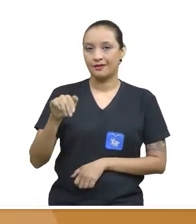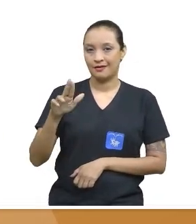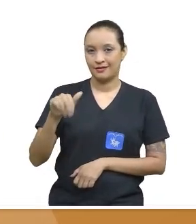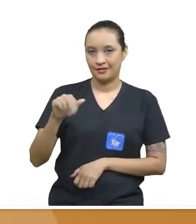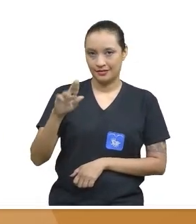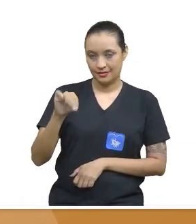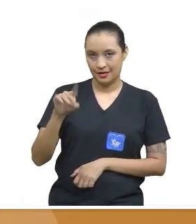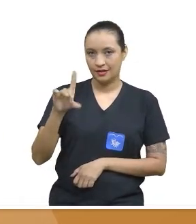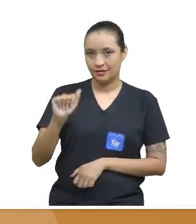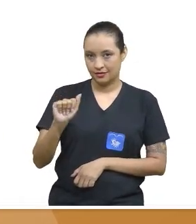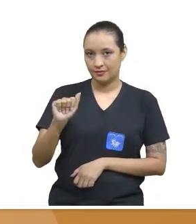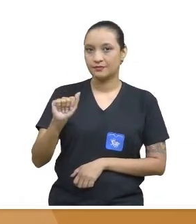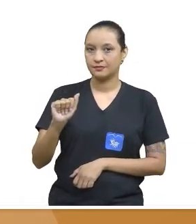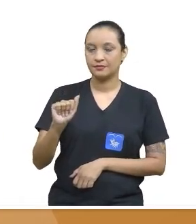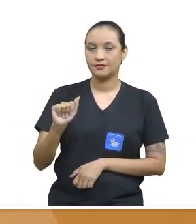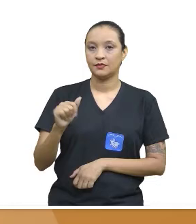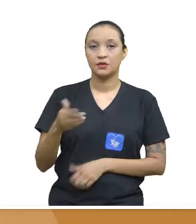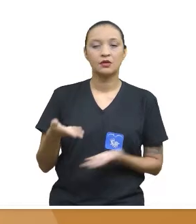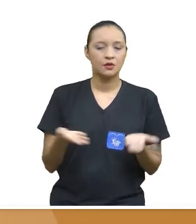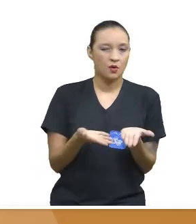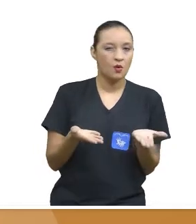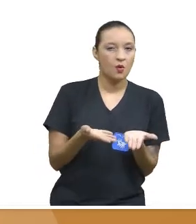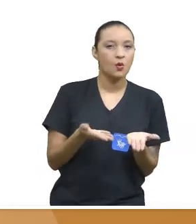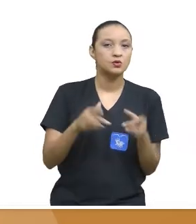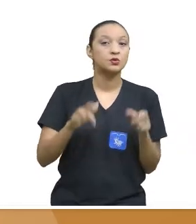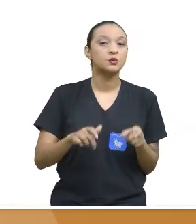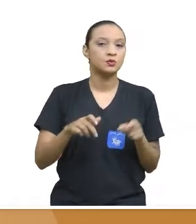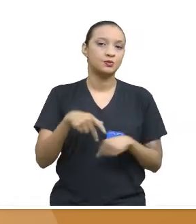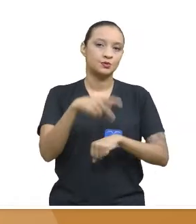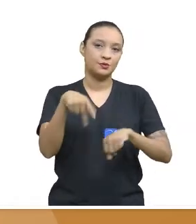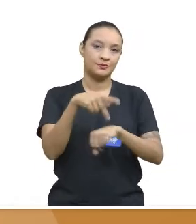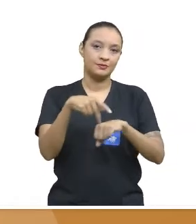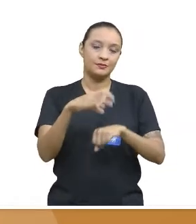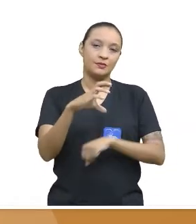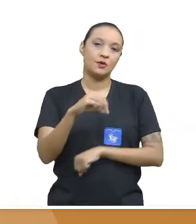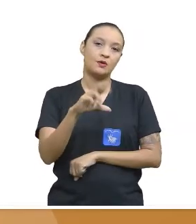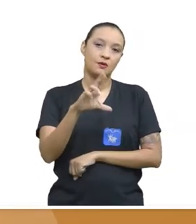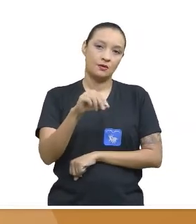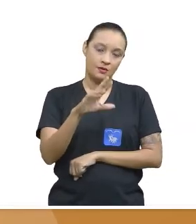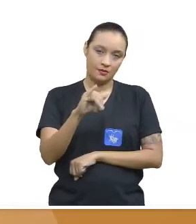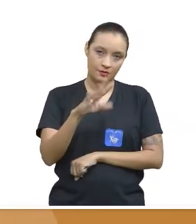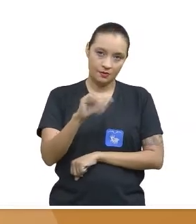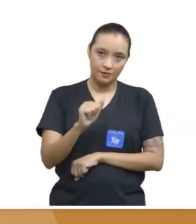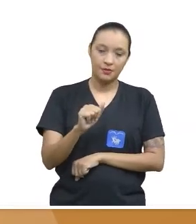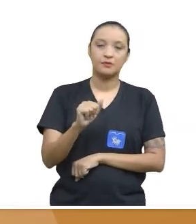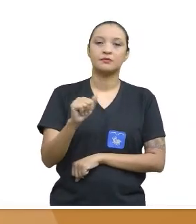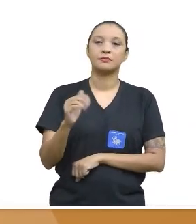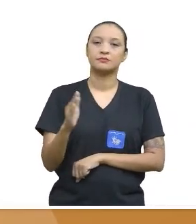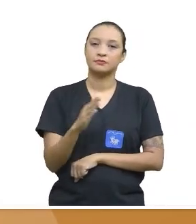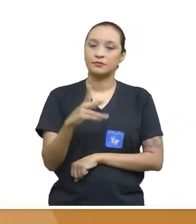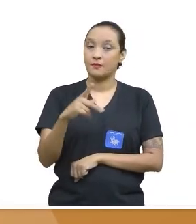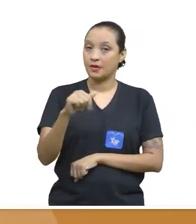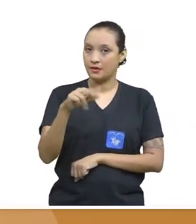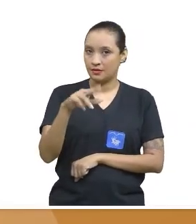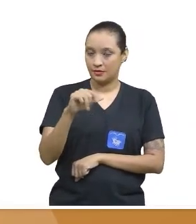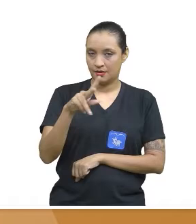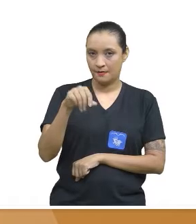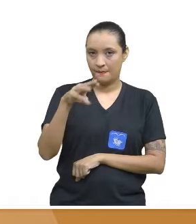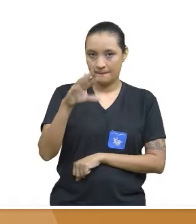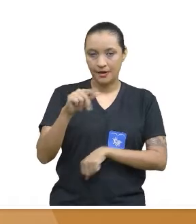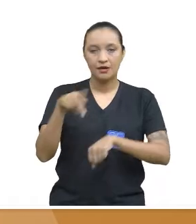pelos atuais territórios da Colômbia, Panamá e Equador. Lembrando, senhores, que Colômbia